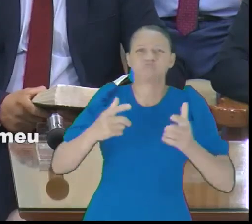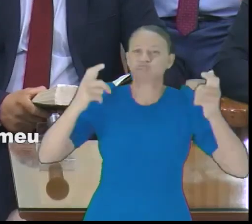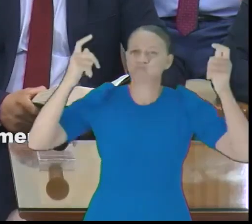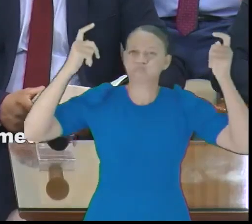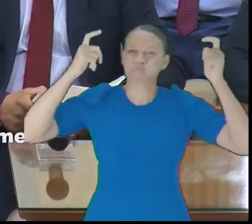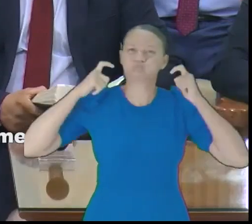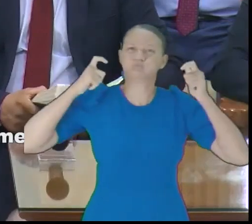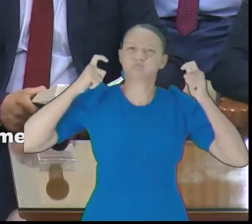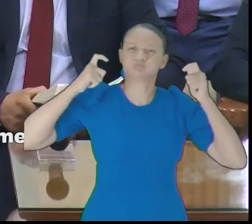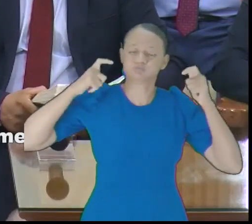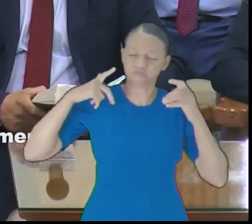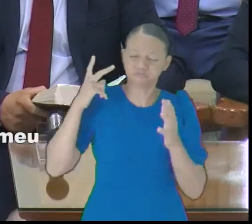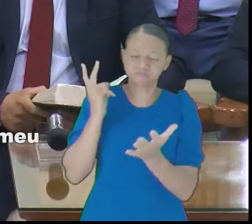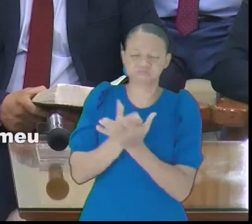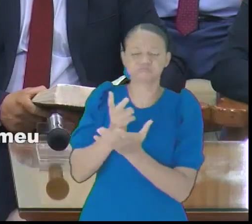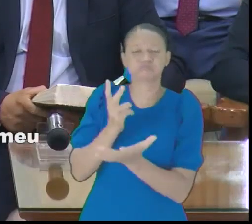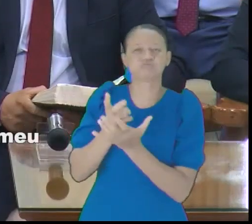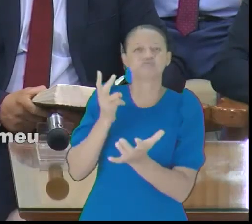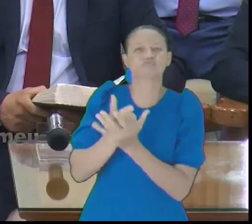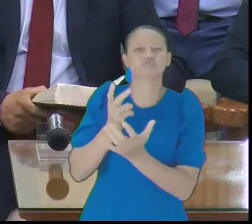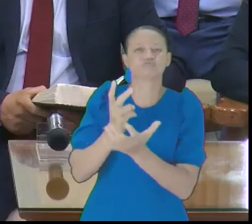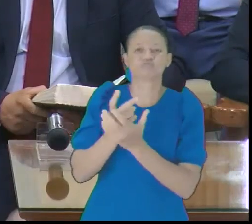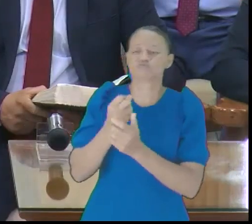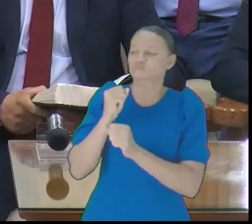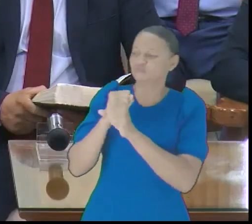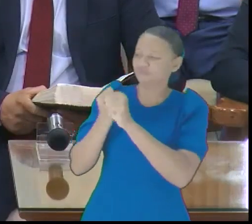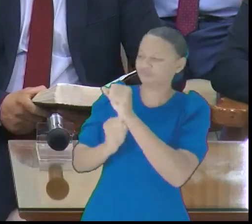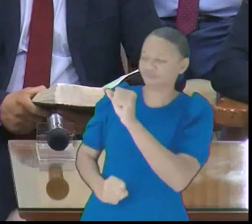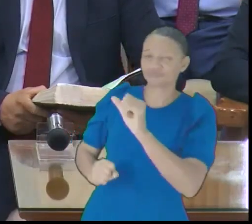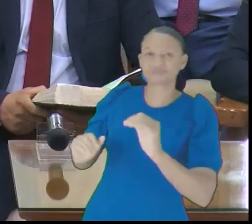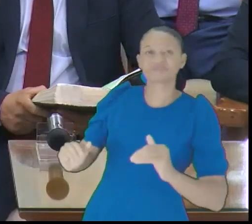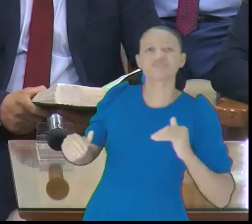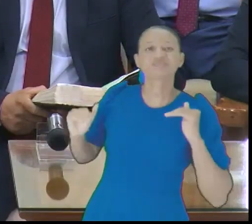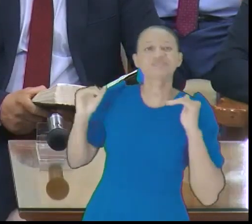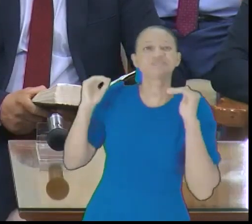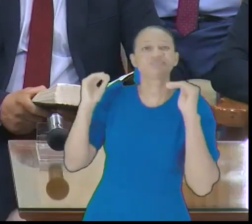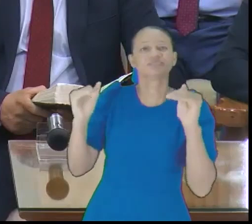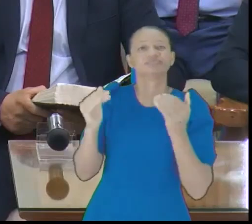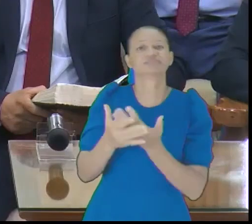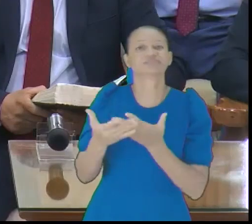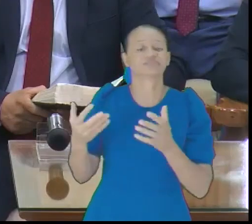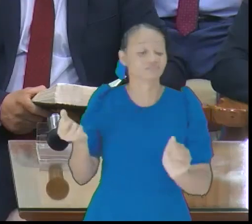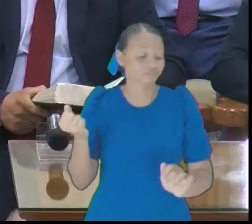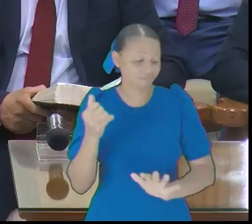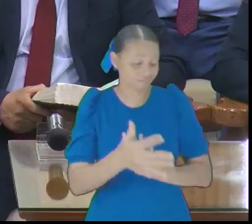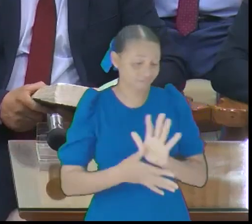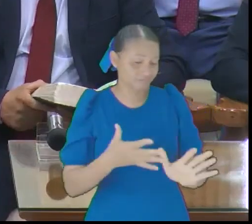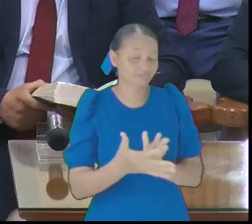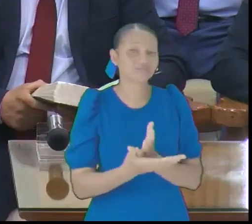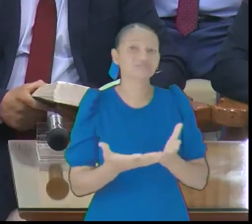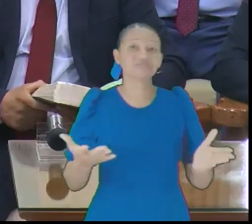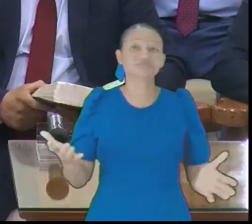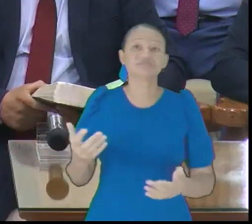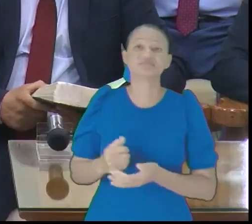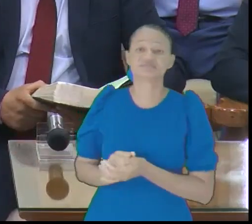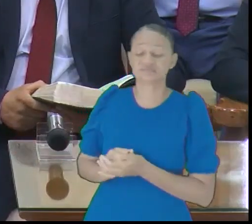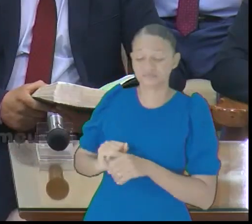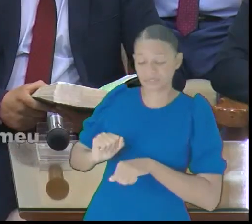majestade, Ele continua na sua grandeza. E Ele diz para Abraão,